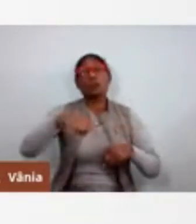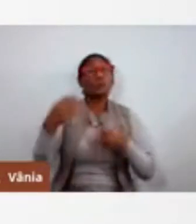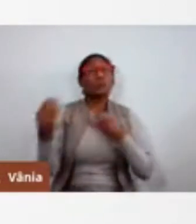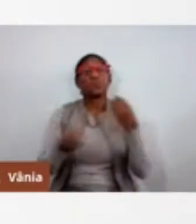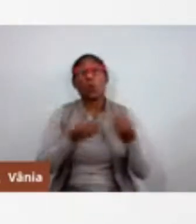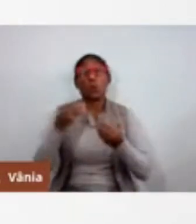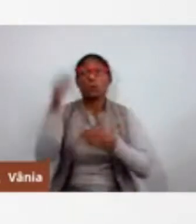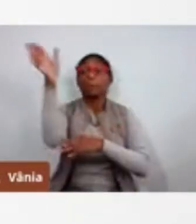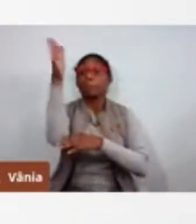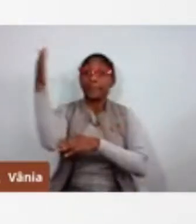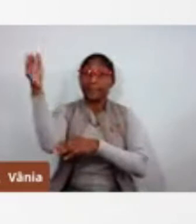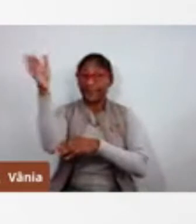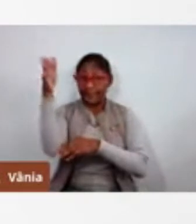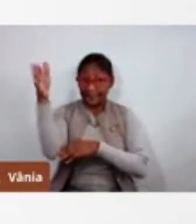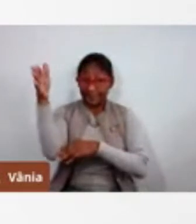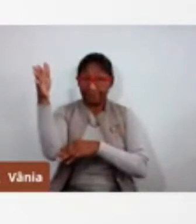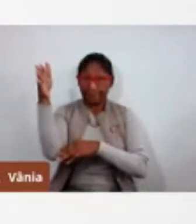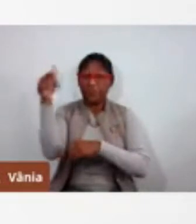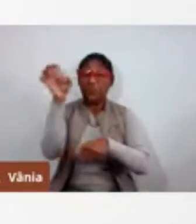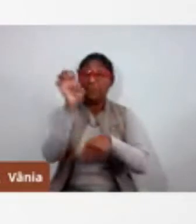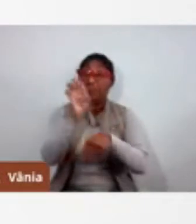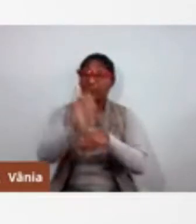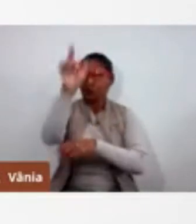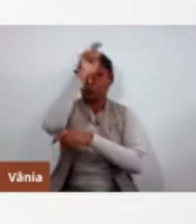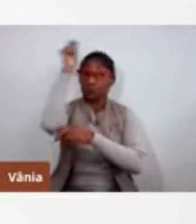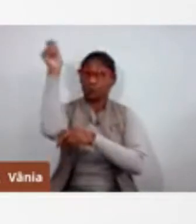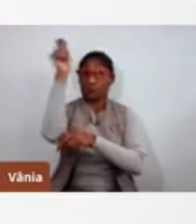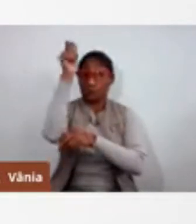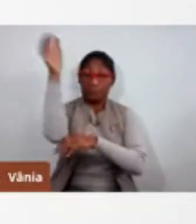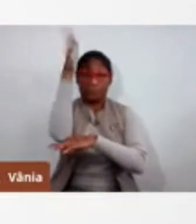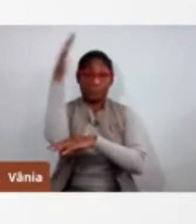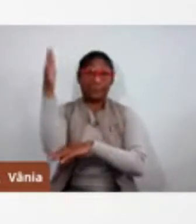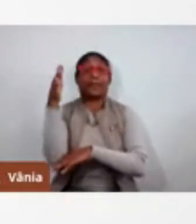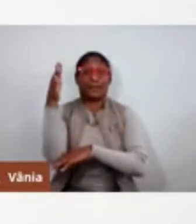às bandeiras e a situação do estado do Rio Grande do Sul em relação